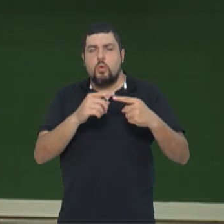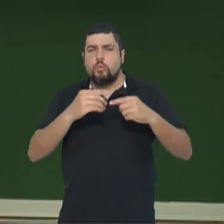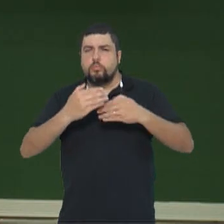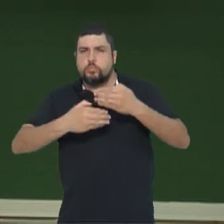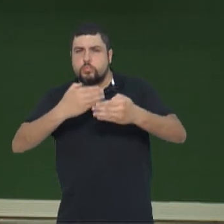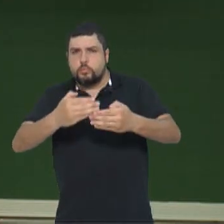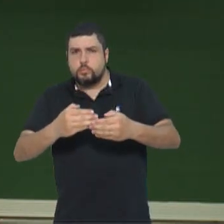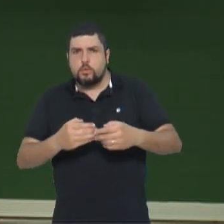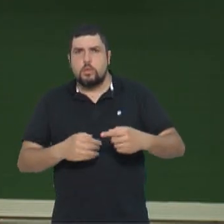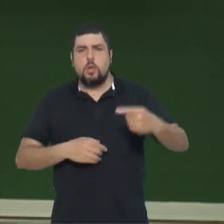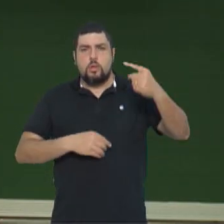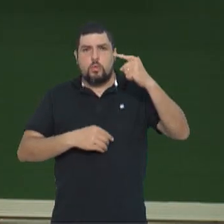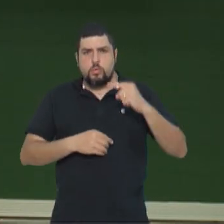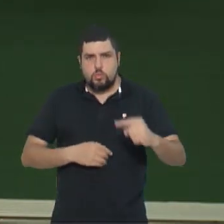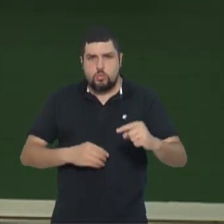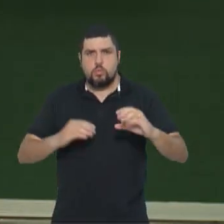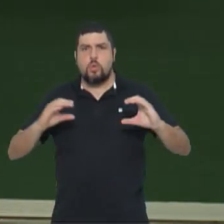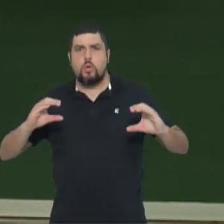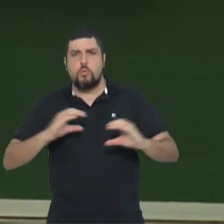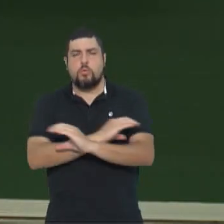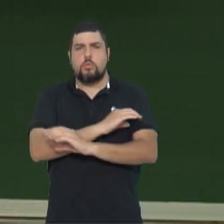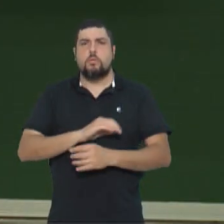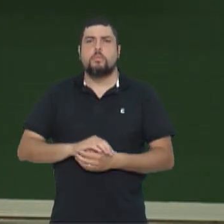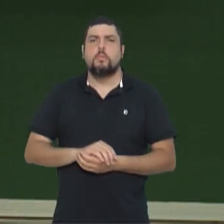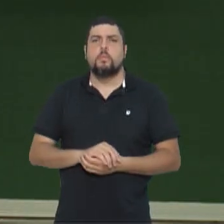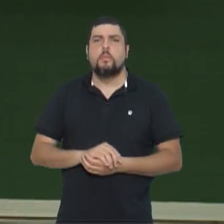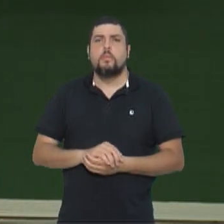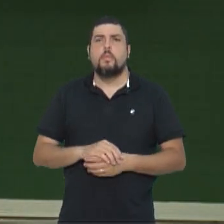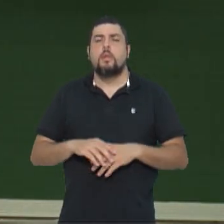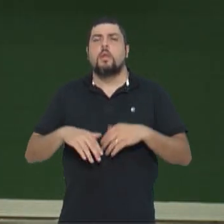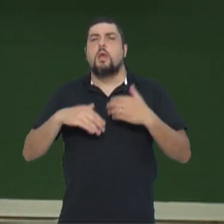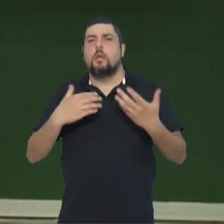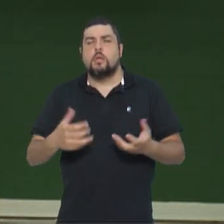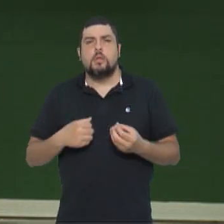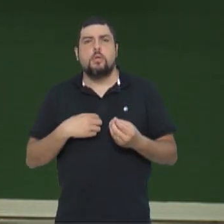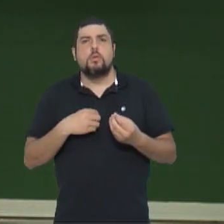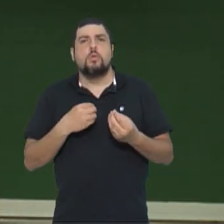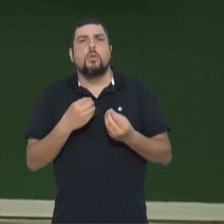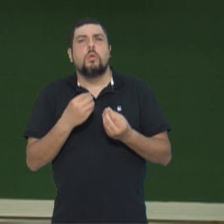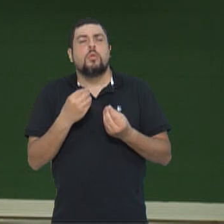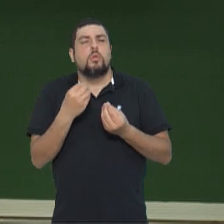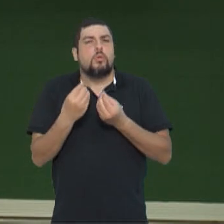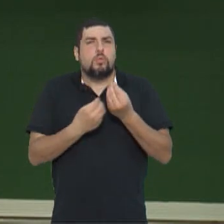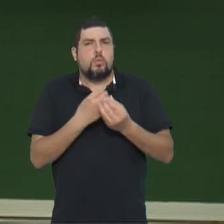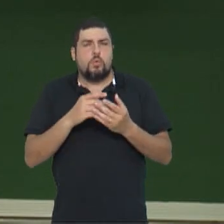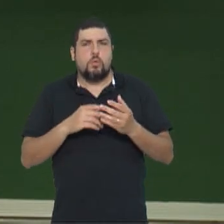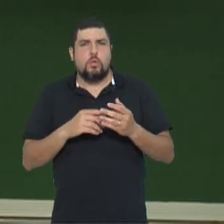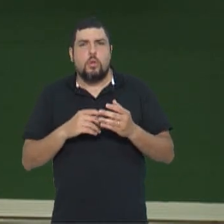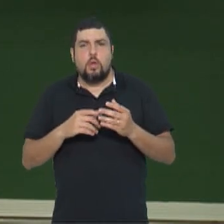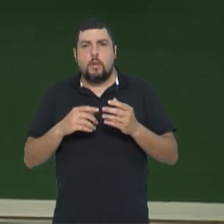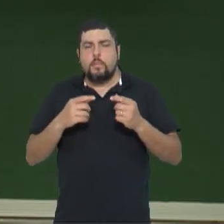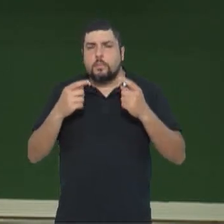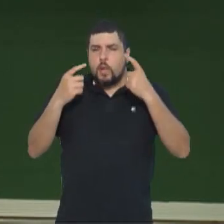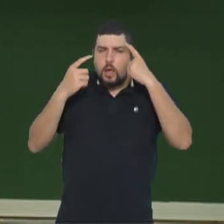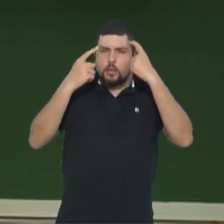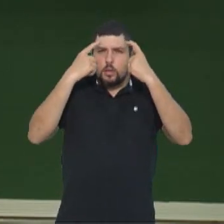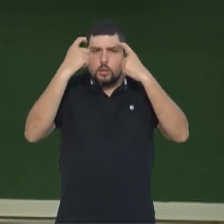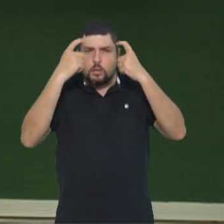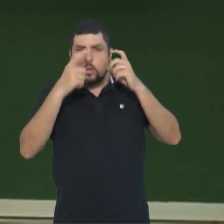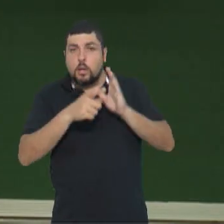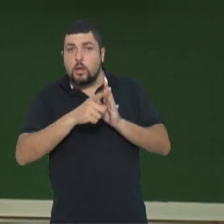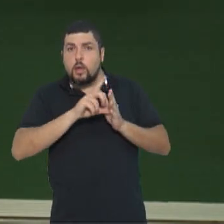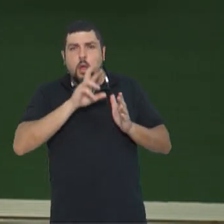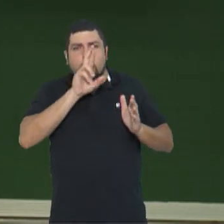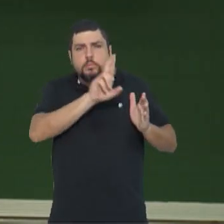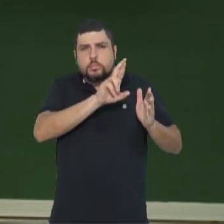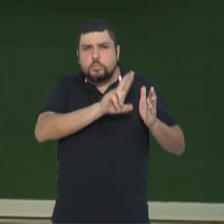ideias marcadas, beleza? Também eu tenho que pensar, então, agora eu vou lá para as minhas ideias, que eu selecionei, respondi as perguntinhas, eu